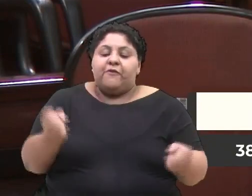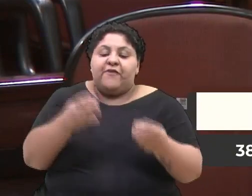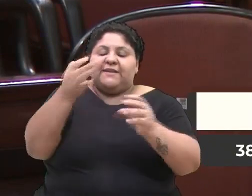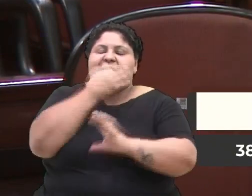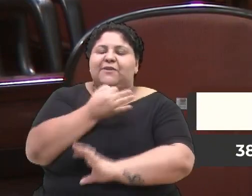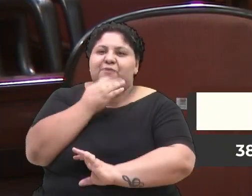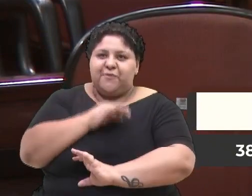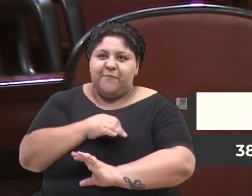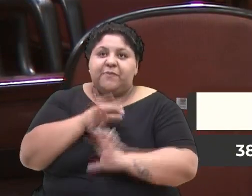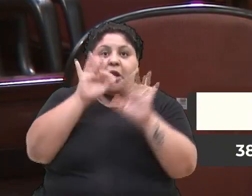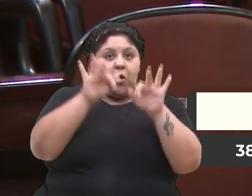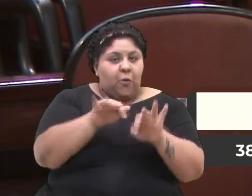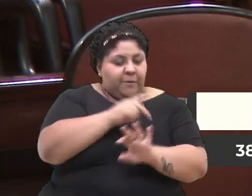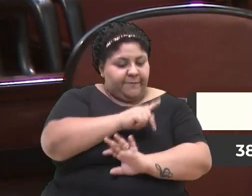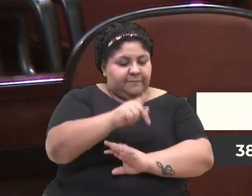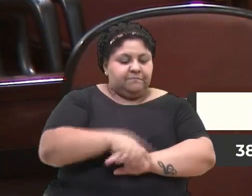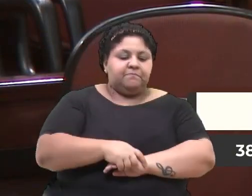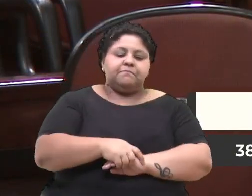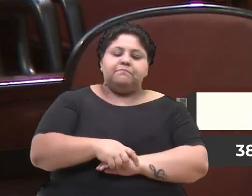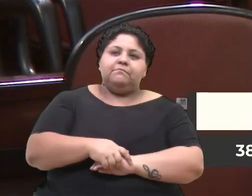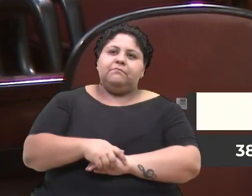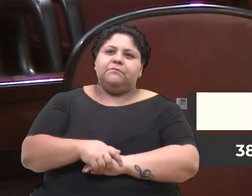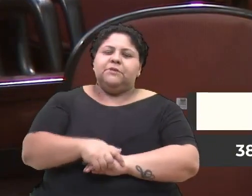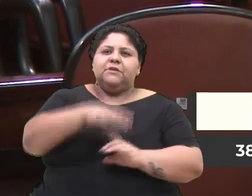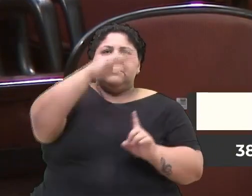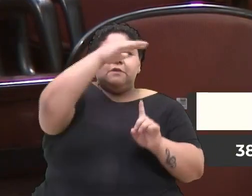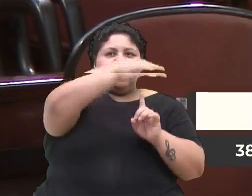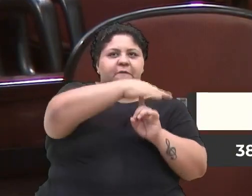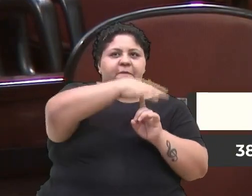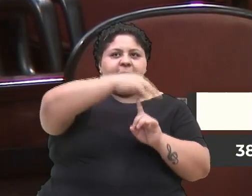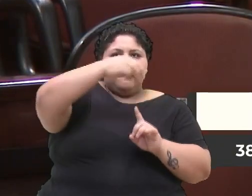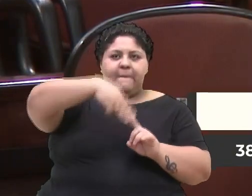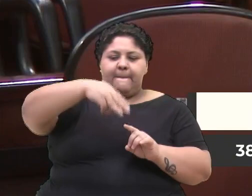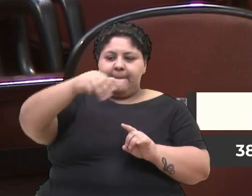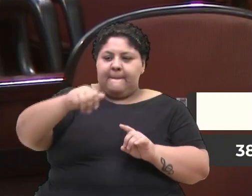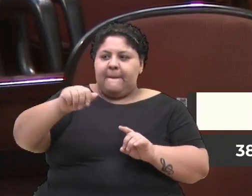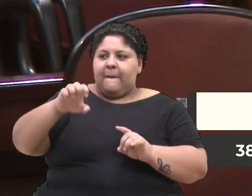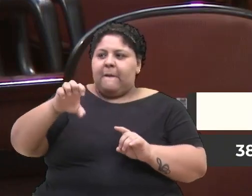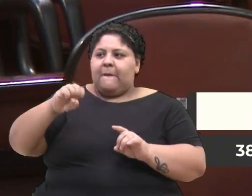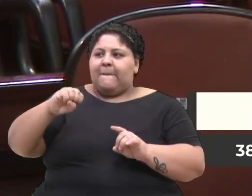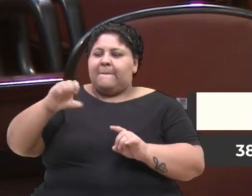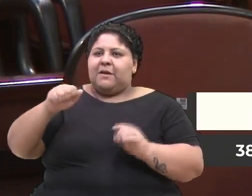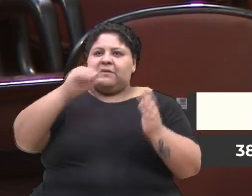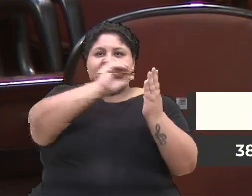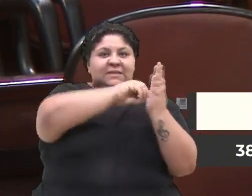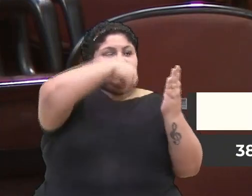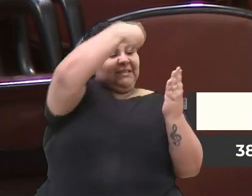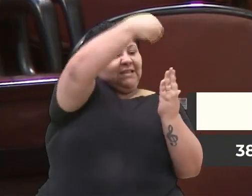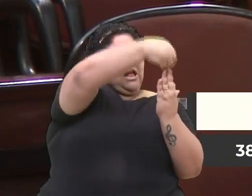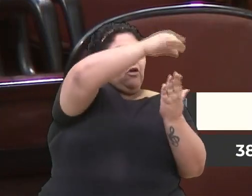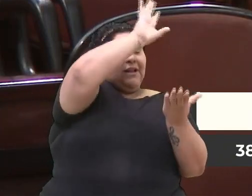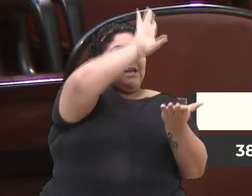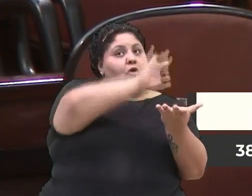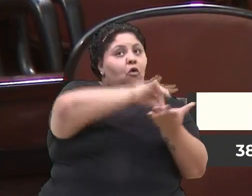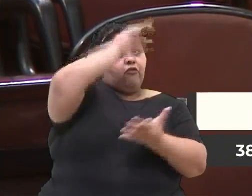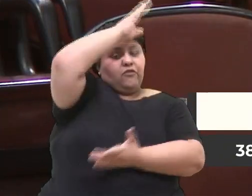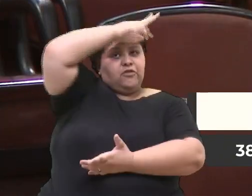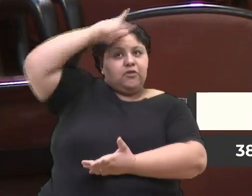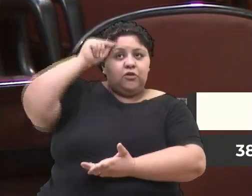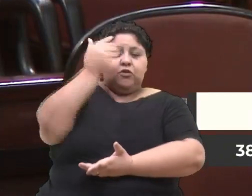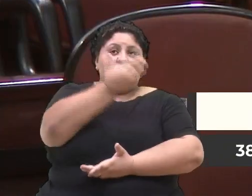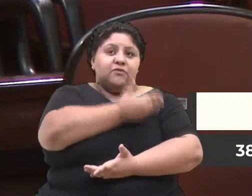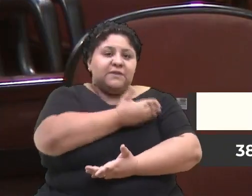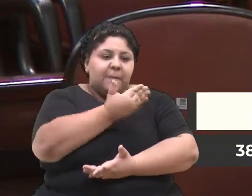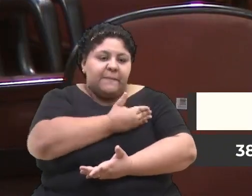concluir, presidente, a feira da Maesa está no calendário do município, os amigos da Maesa estão trabalhando, agora